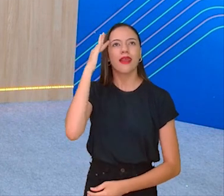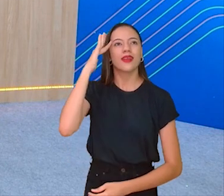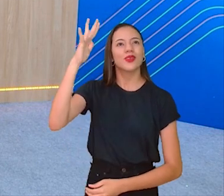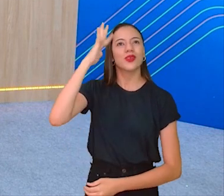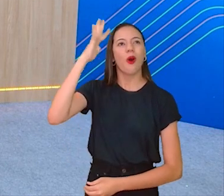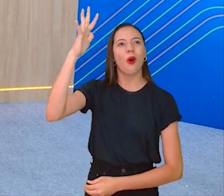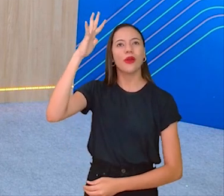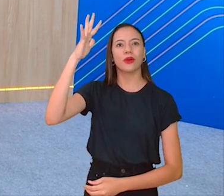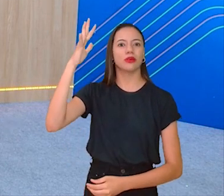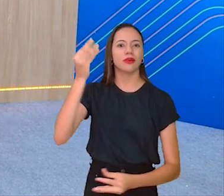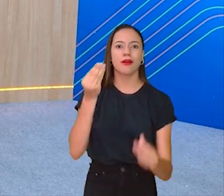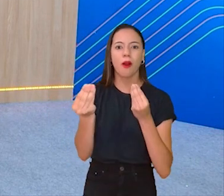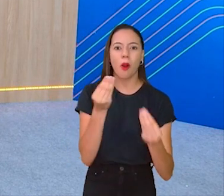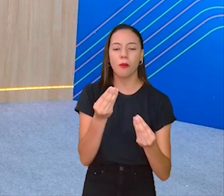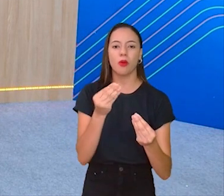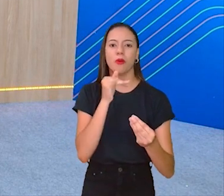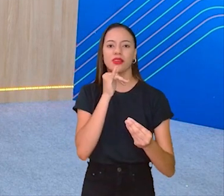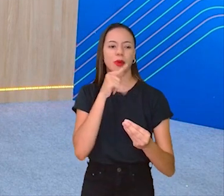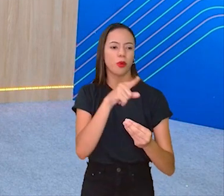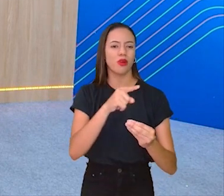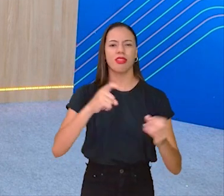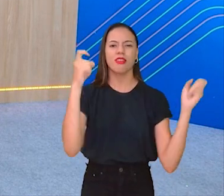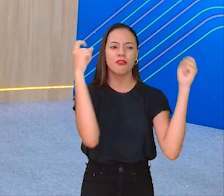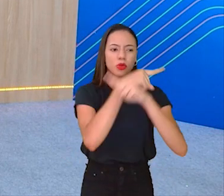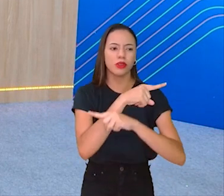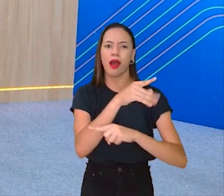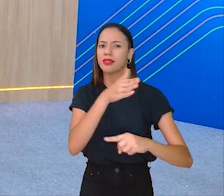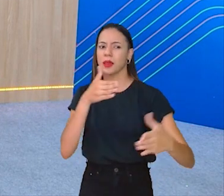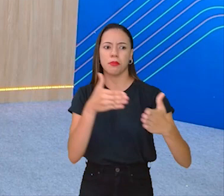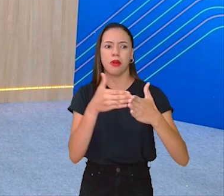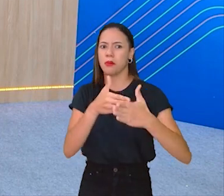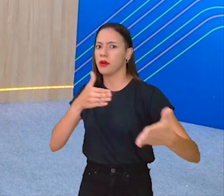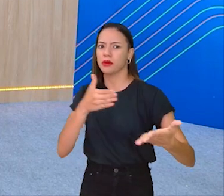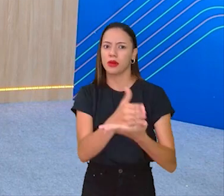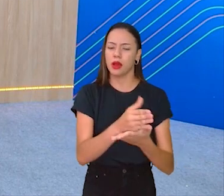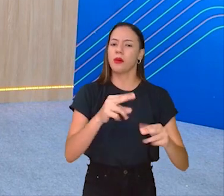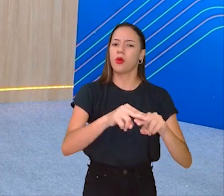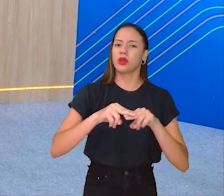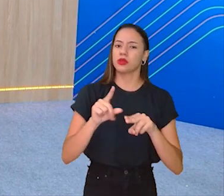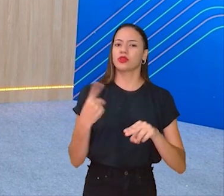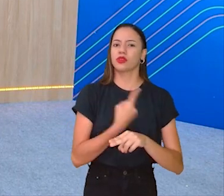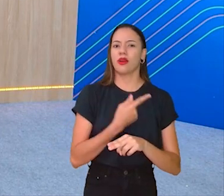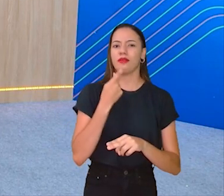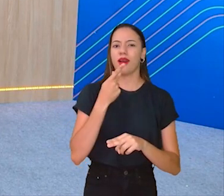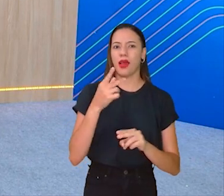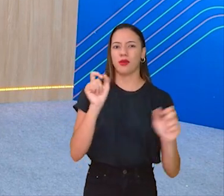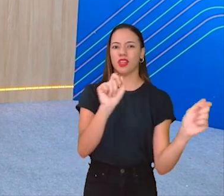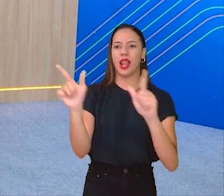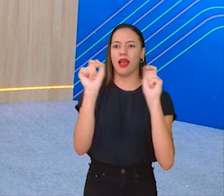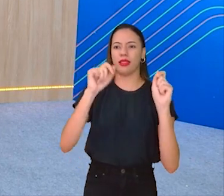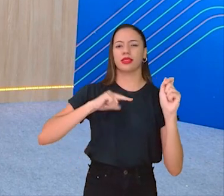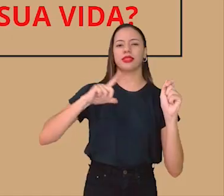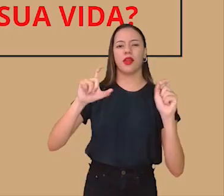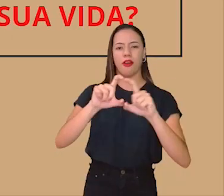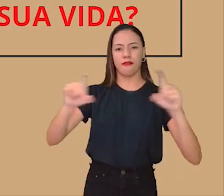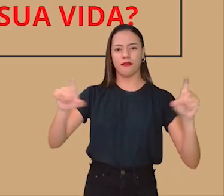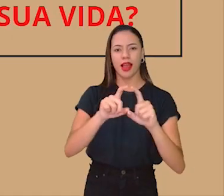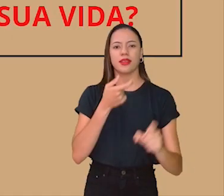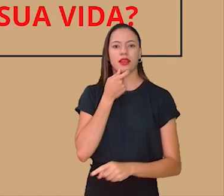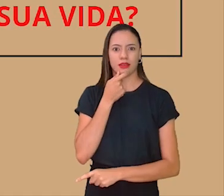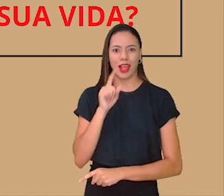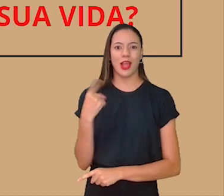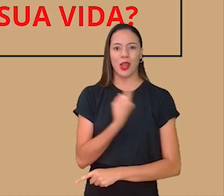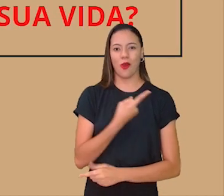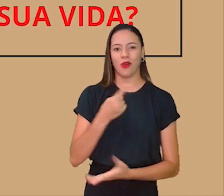pudesse ultrapassar essas dificuldades? Por isso a gente trouxe esse slide aqui já dizendo isso. Tem uma frasezinha que está em inglês, mas a gente pode traduzir